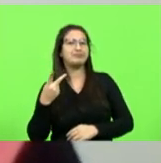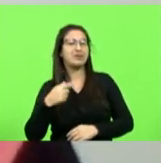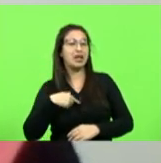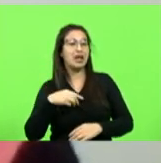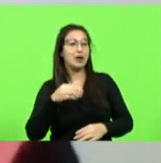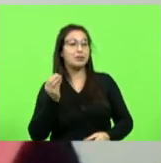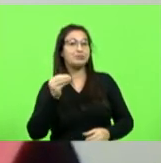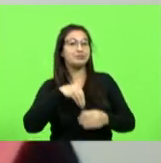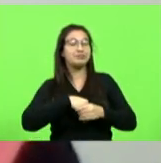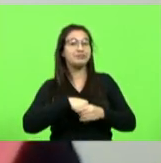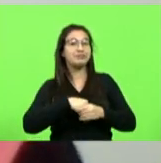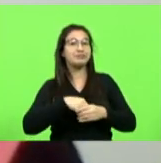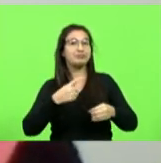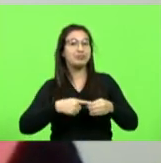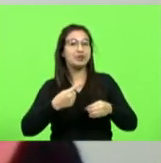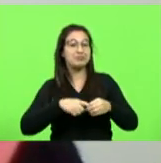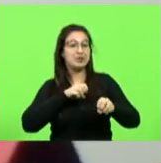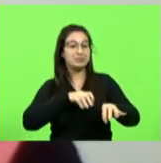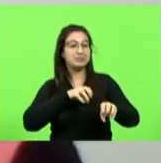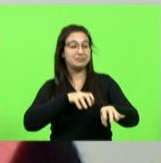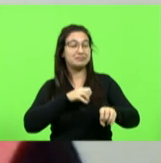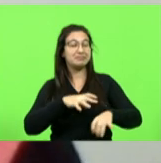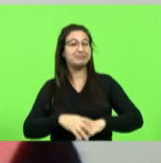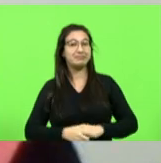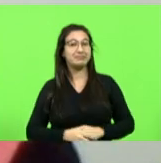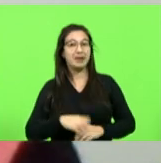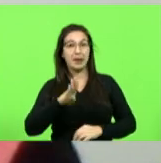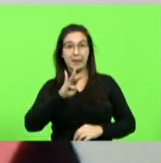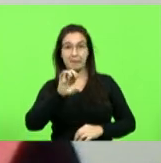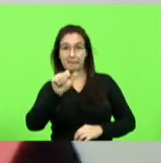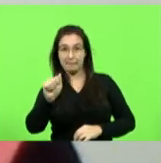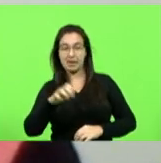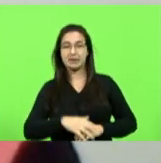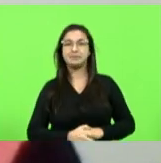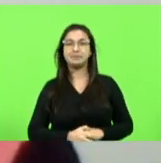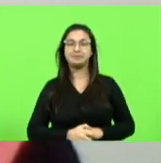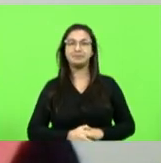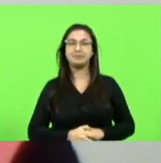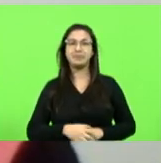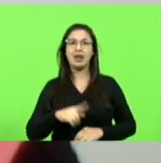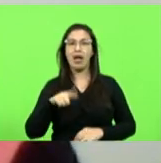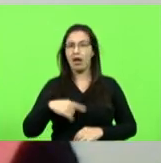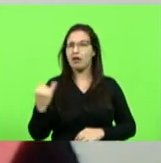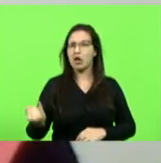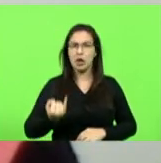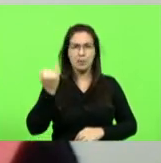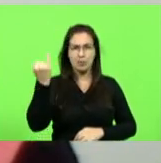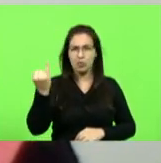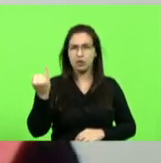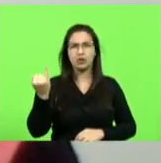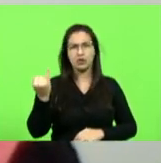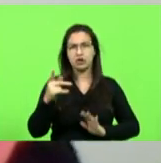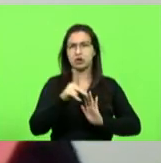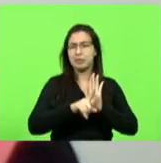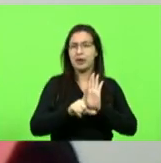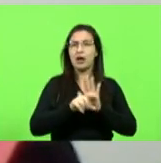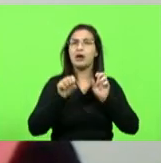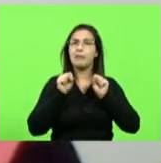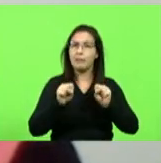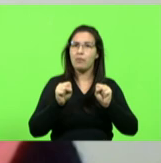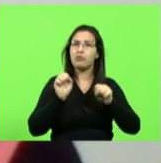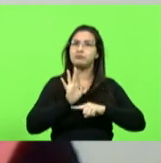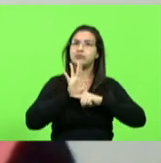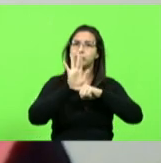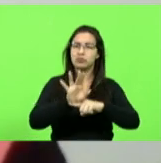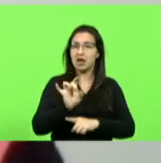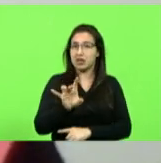Conselho Municipal da Educação. Bia Schadeck, é muito importante essa discussão, já que esse PL pode ajudar não